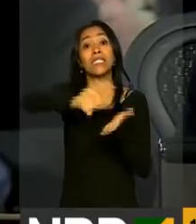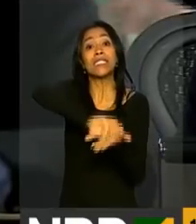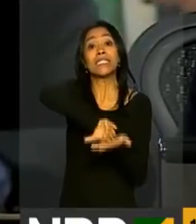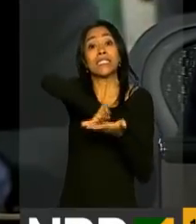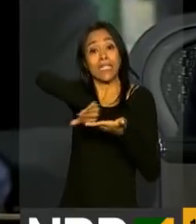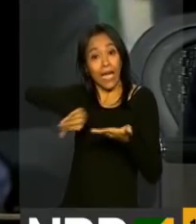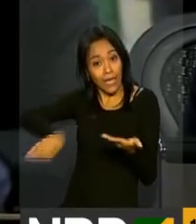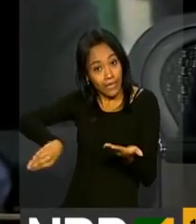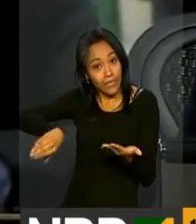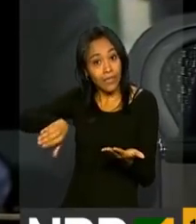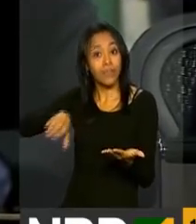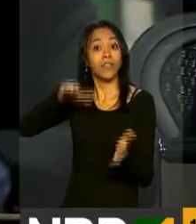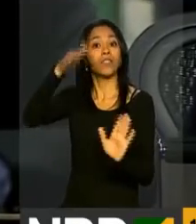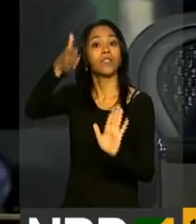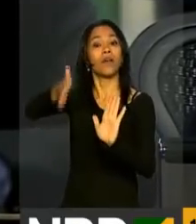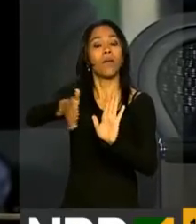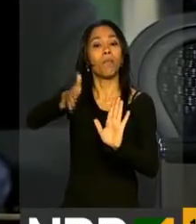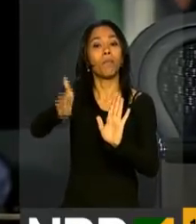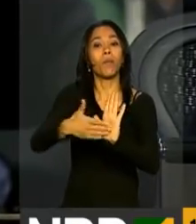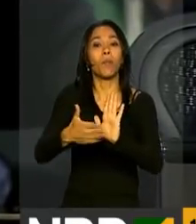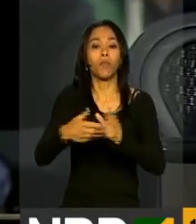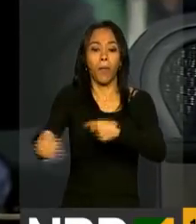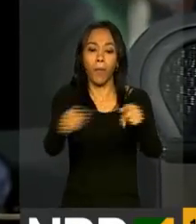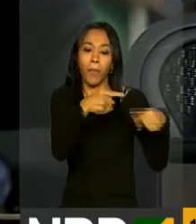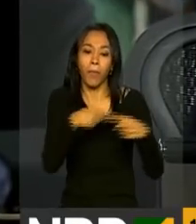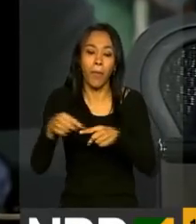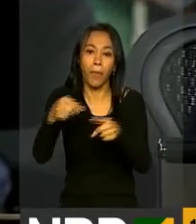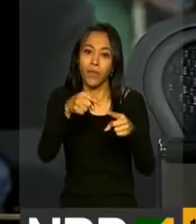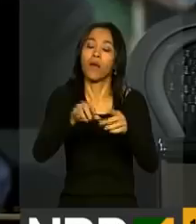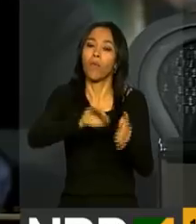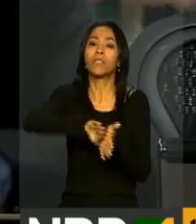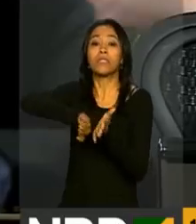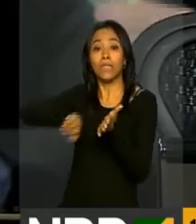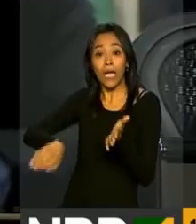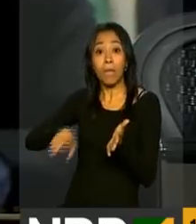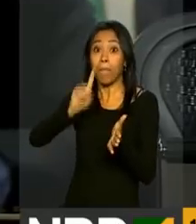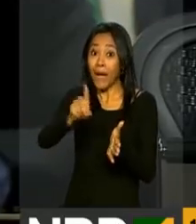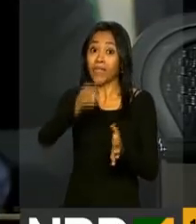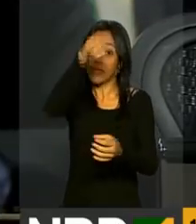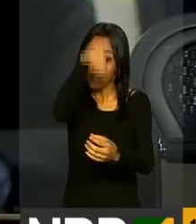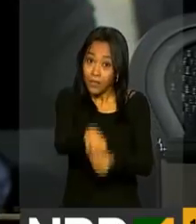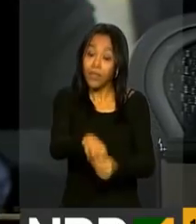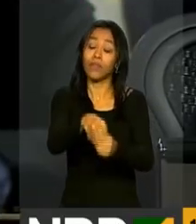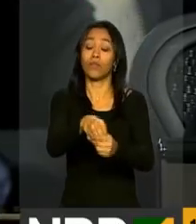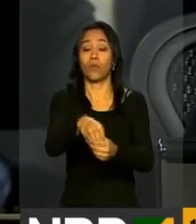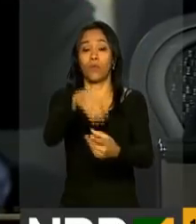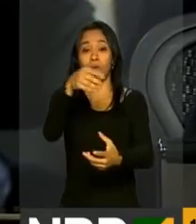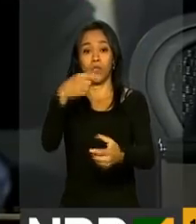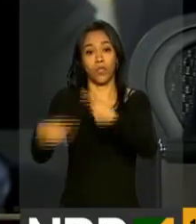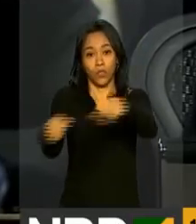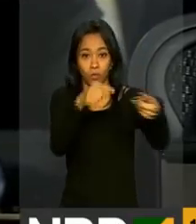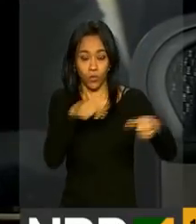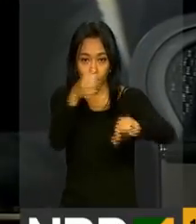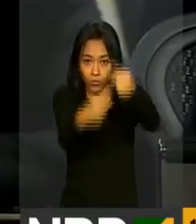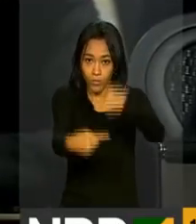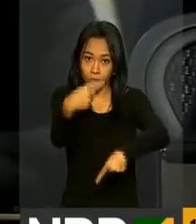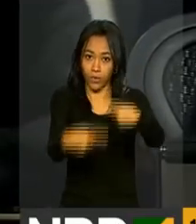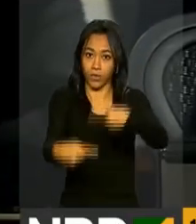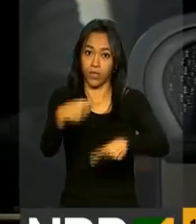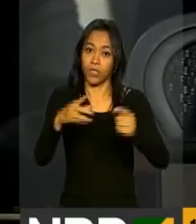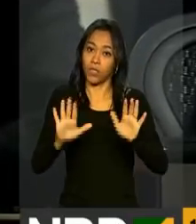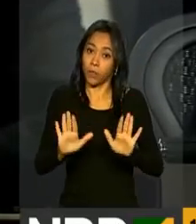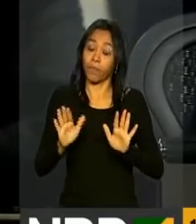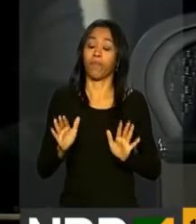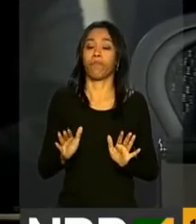ela não sairá da pauta política do país porque ela foi colocada de matar uma maneira que de qualquer maneira ainda